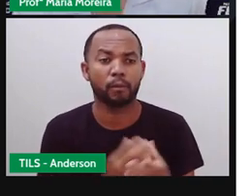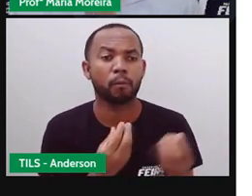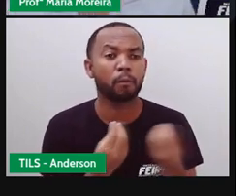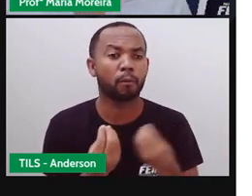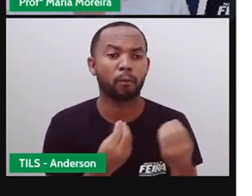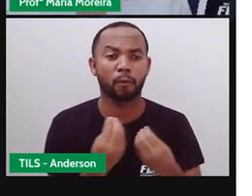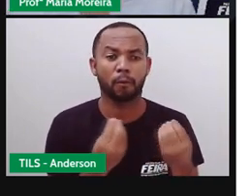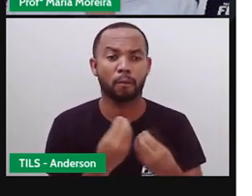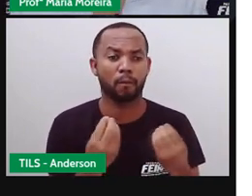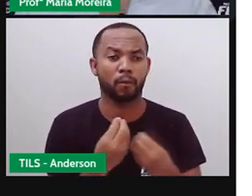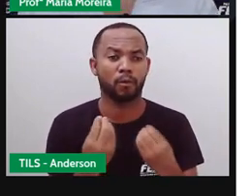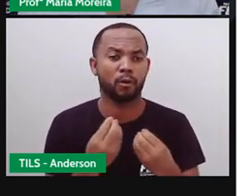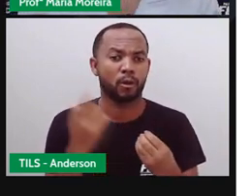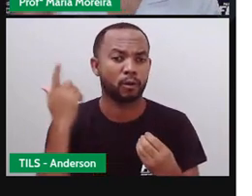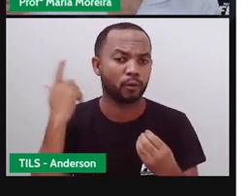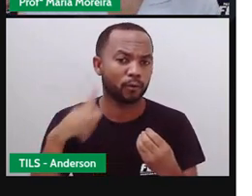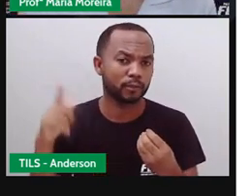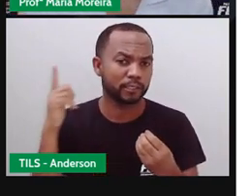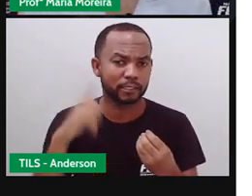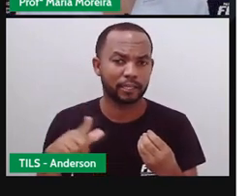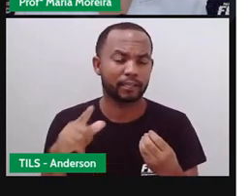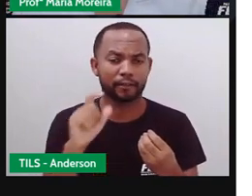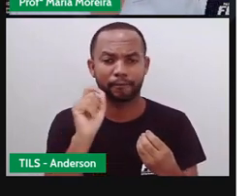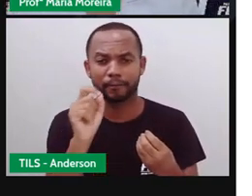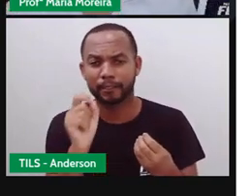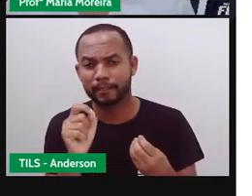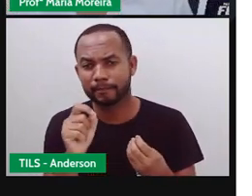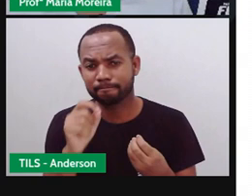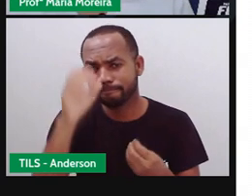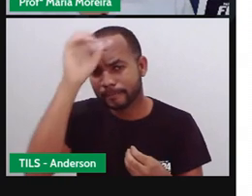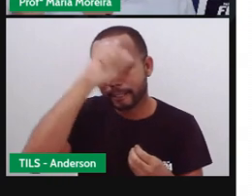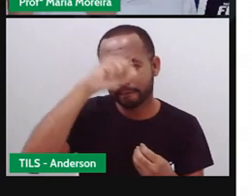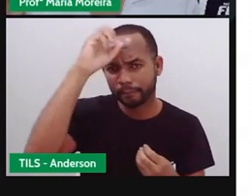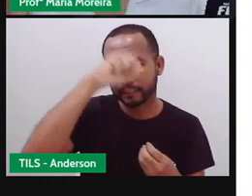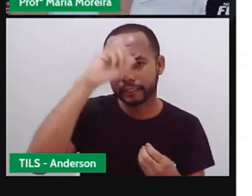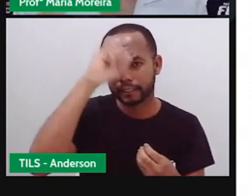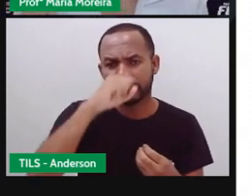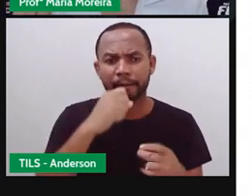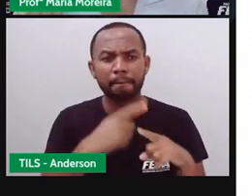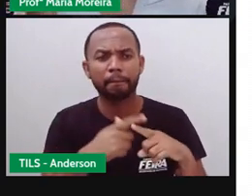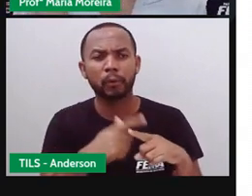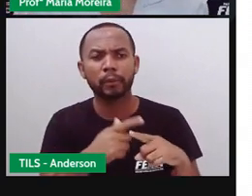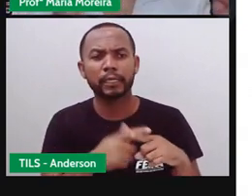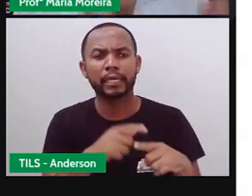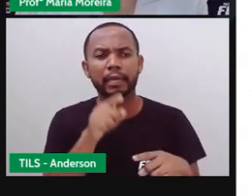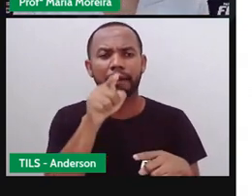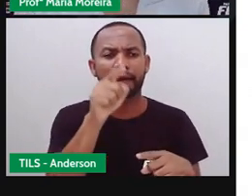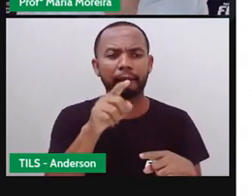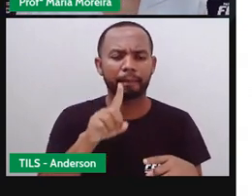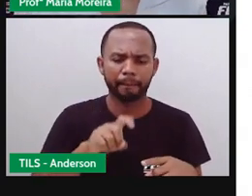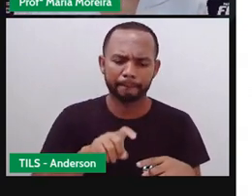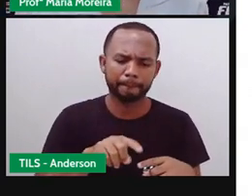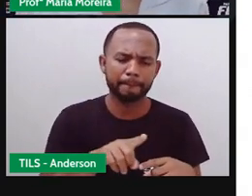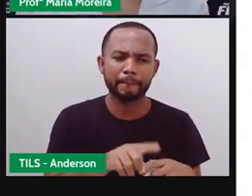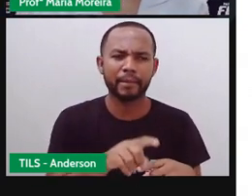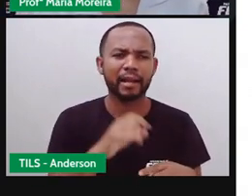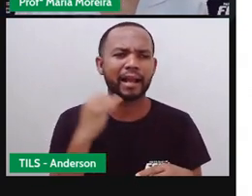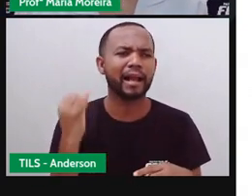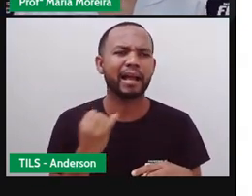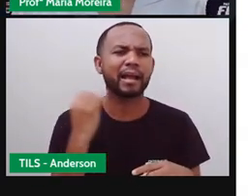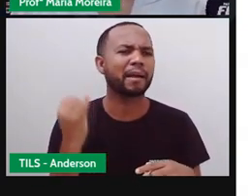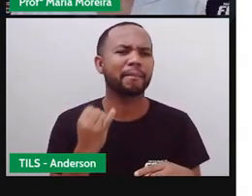aí como a gente vai descobrir aí né No decorrer das explicações Por que que essa minhoca ela é tão importante